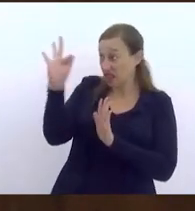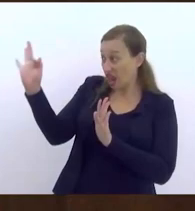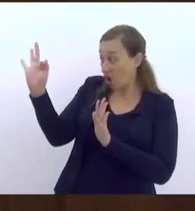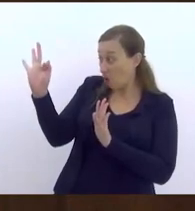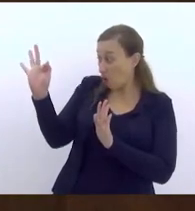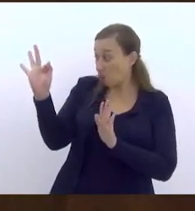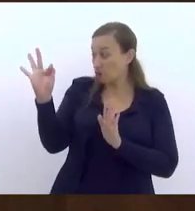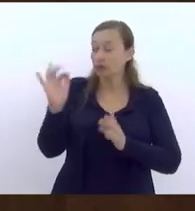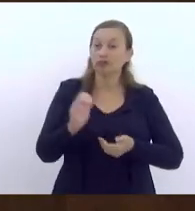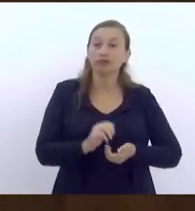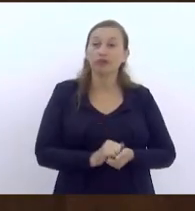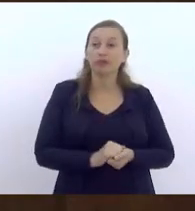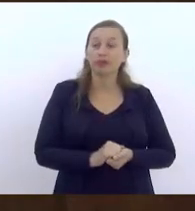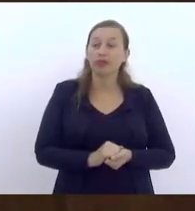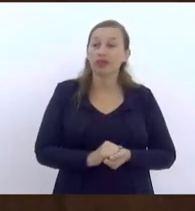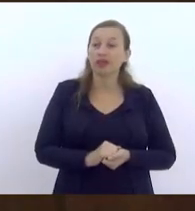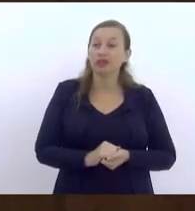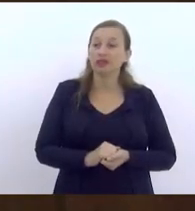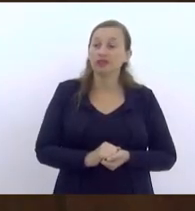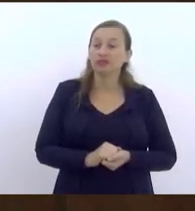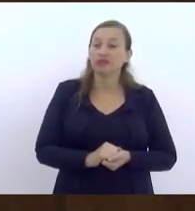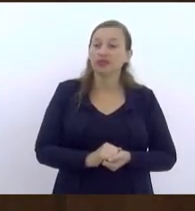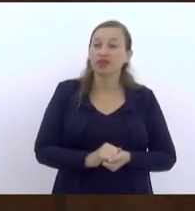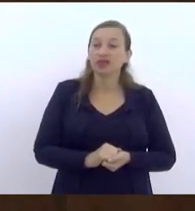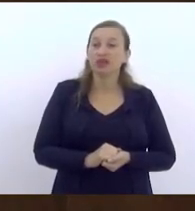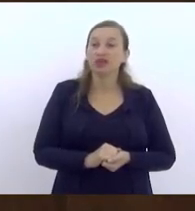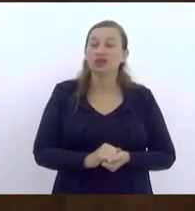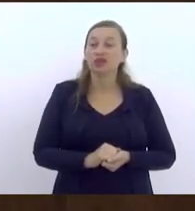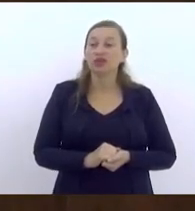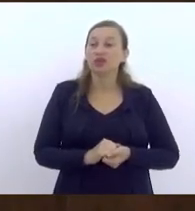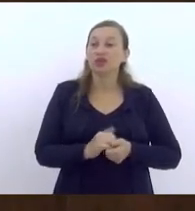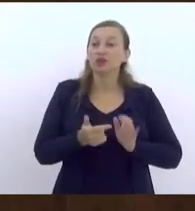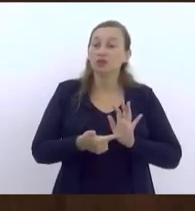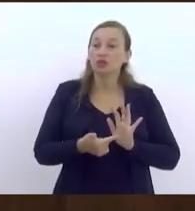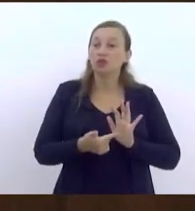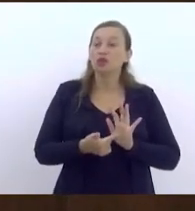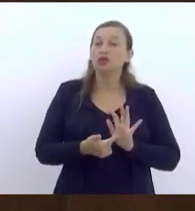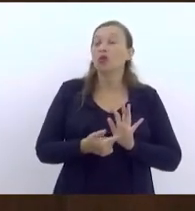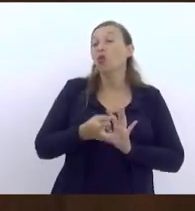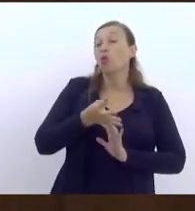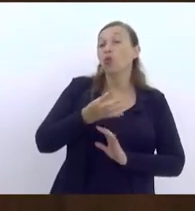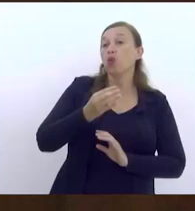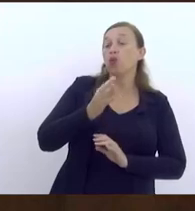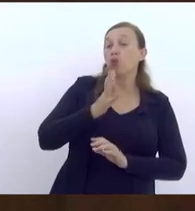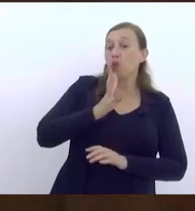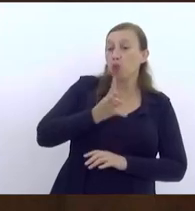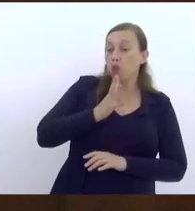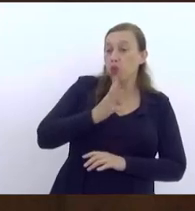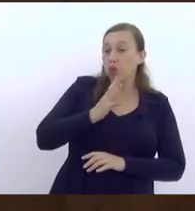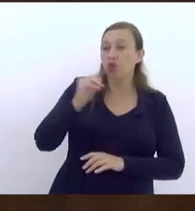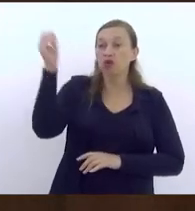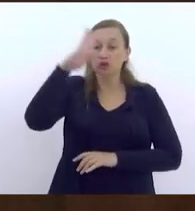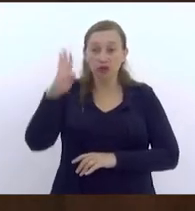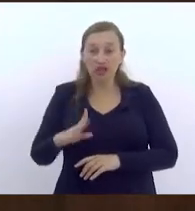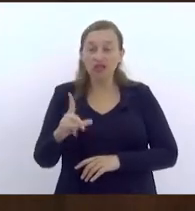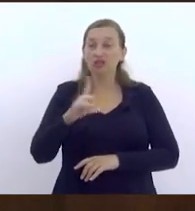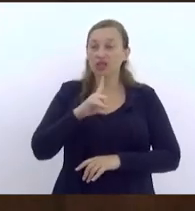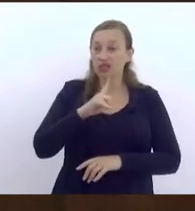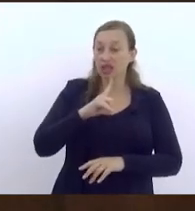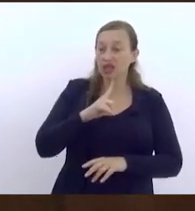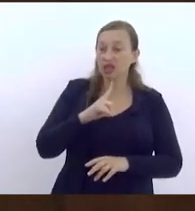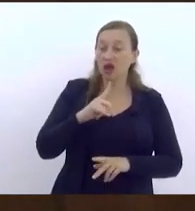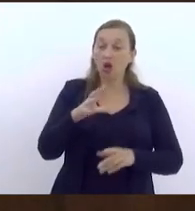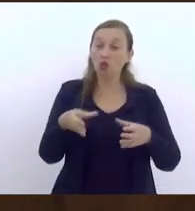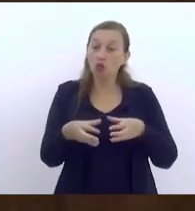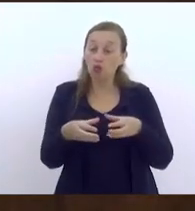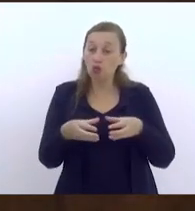né? Que traz, né, para o Brasil o reconhecimento que tem a uma população, né, que